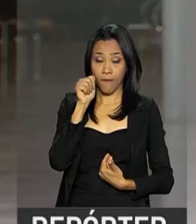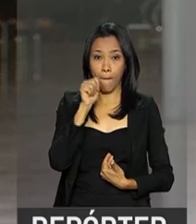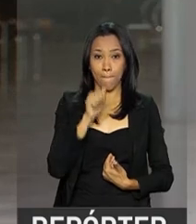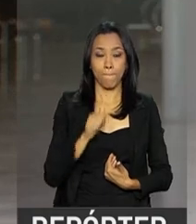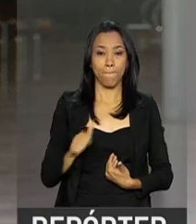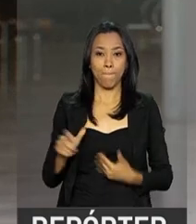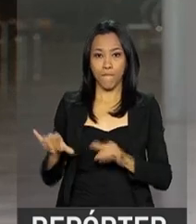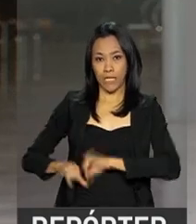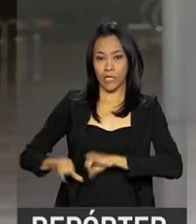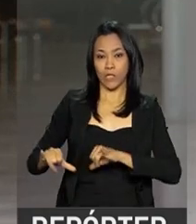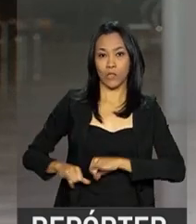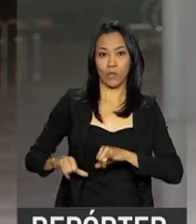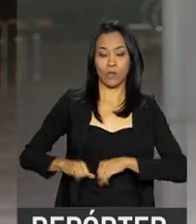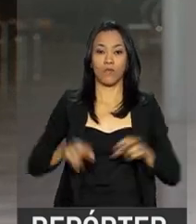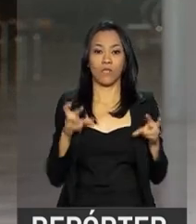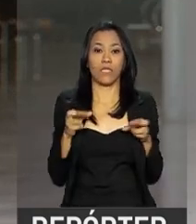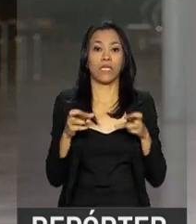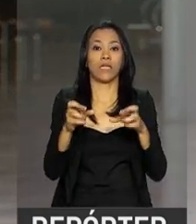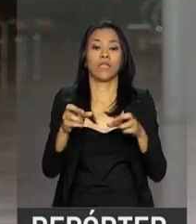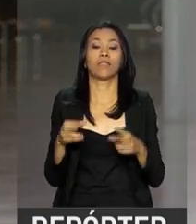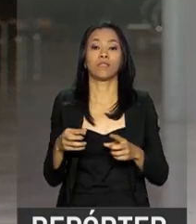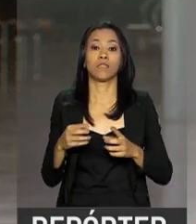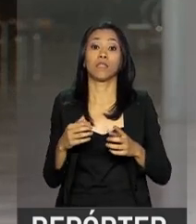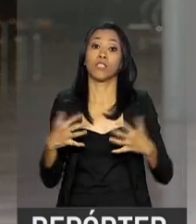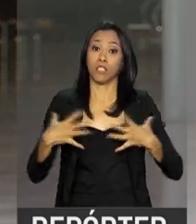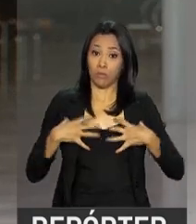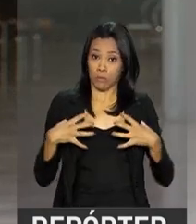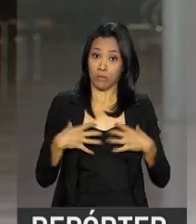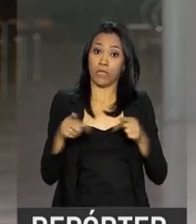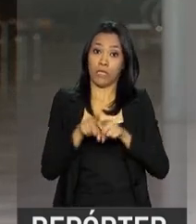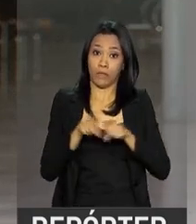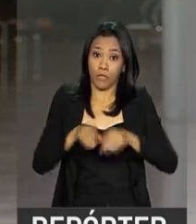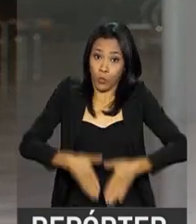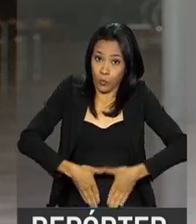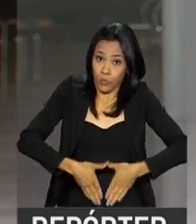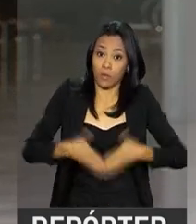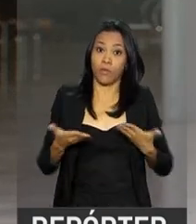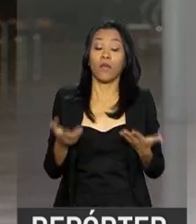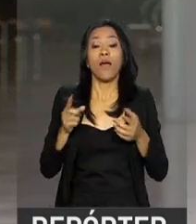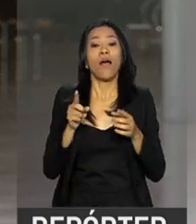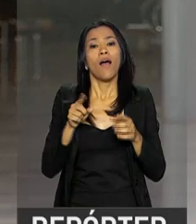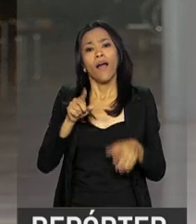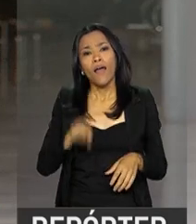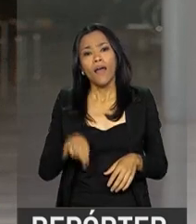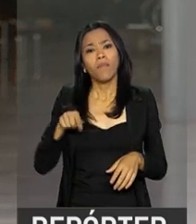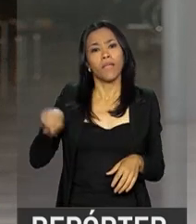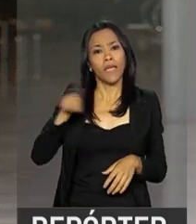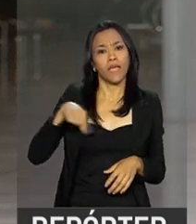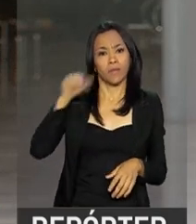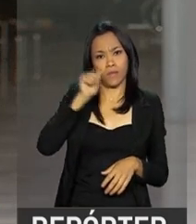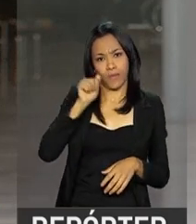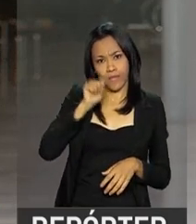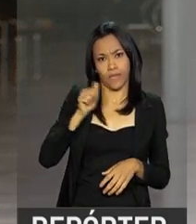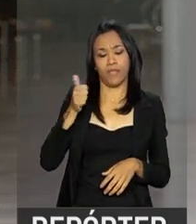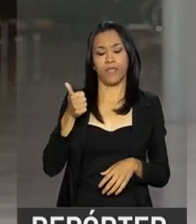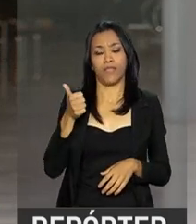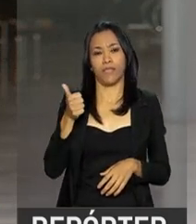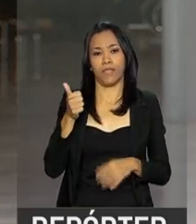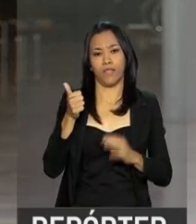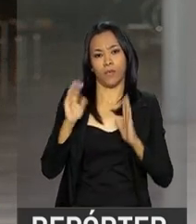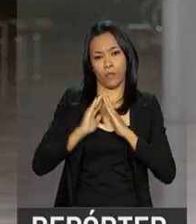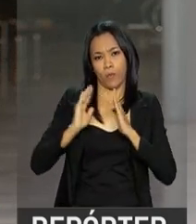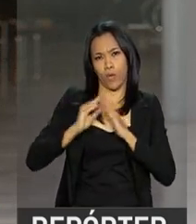câncer de mama e de útero essa medida é para facilitar pra que essas mulheres que vivem em regiões remotas